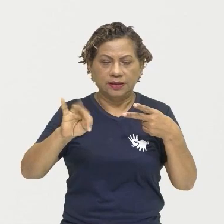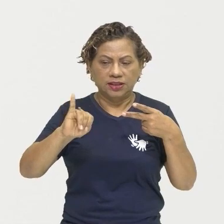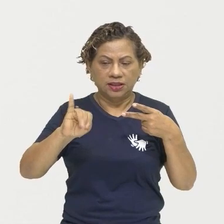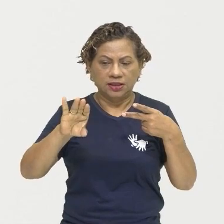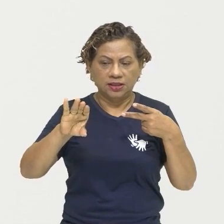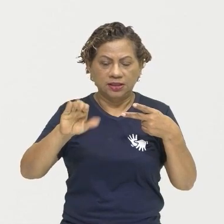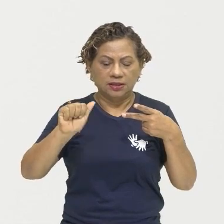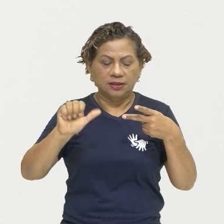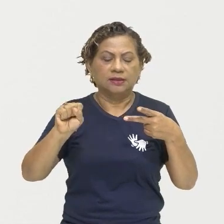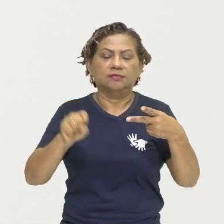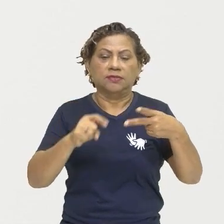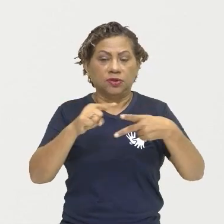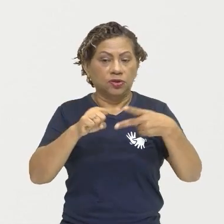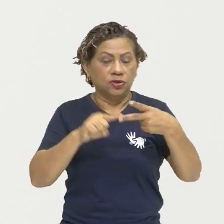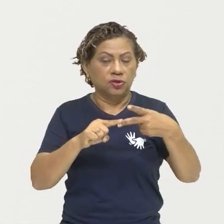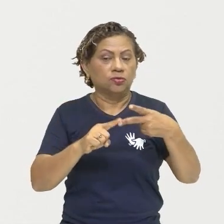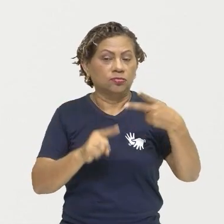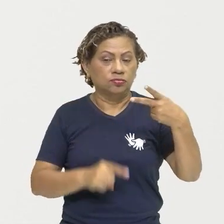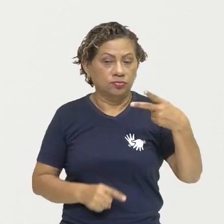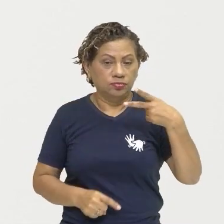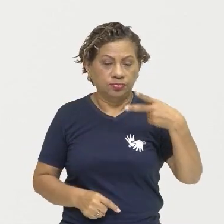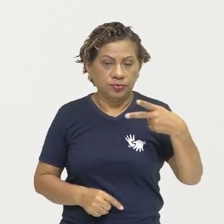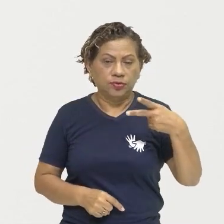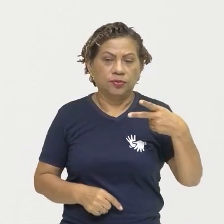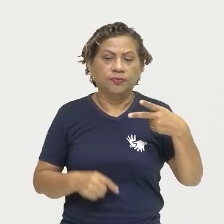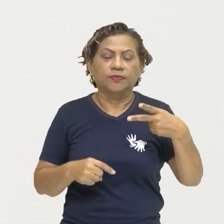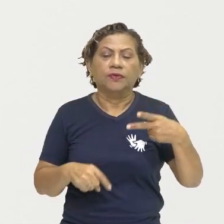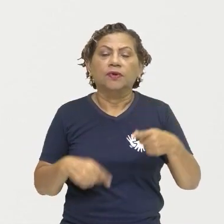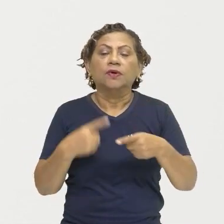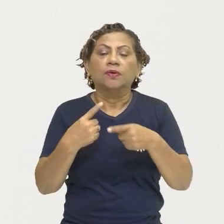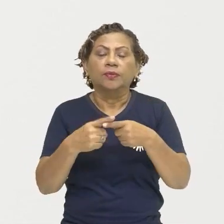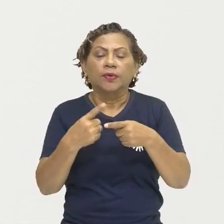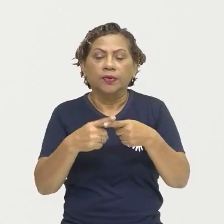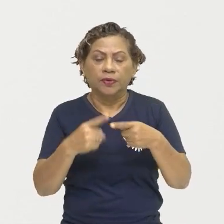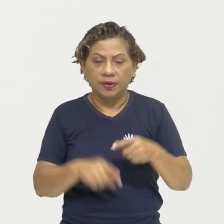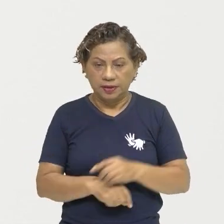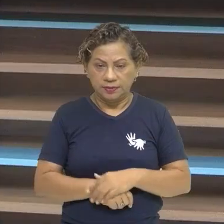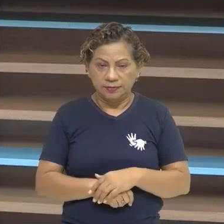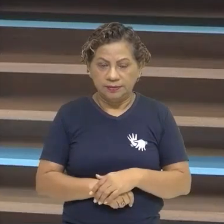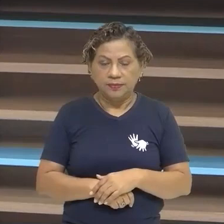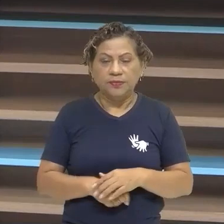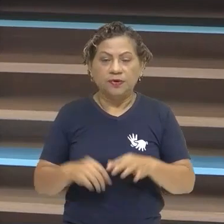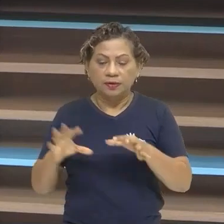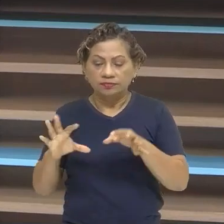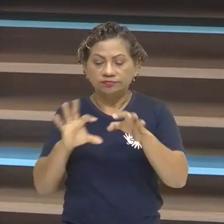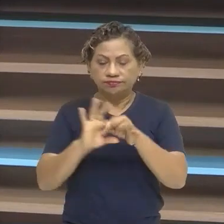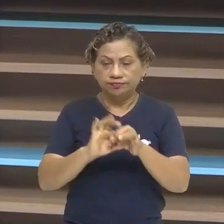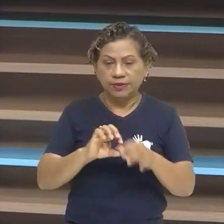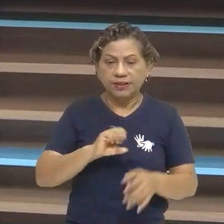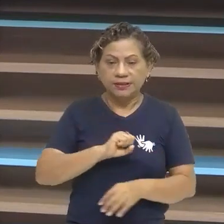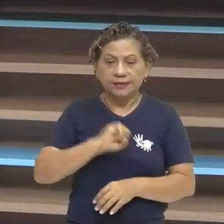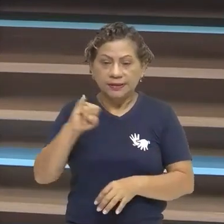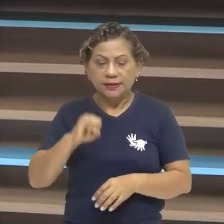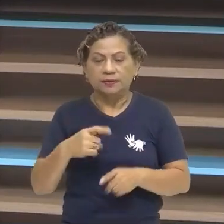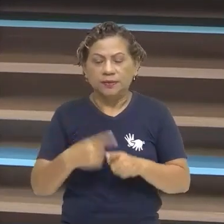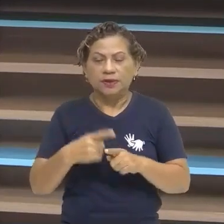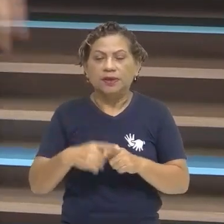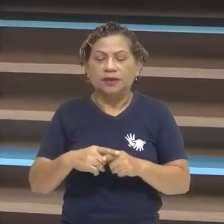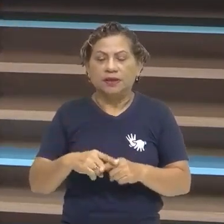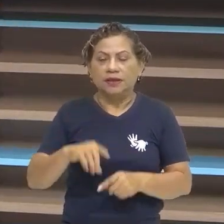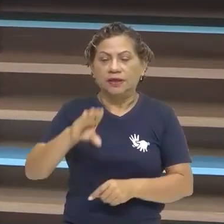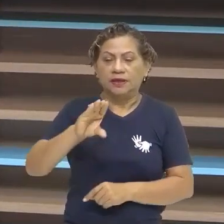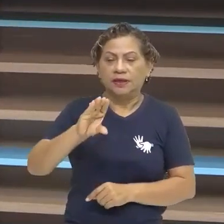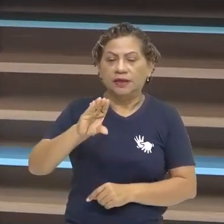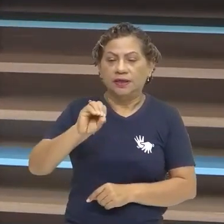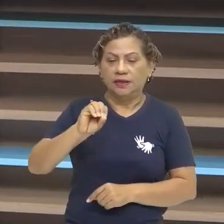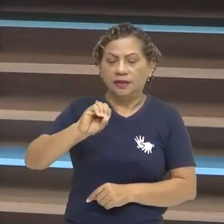que nós chamamos orações coordenadas sindéticas? Porque elas são ligadas pelo síndeto. O que é o síndeto? É a conjunção.